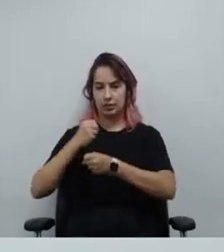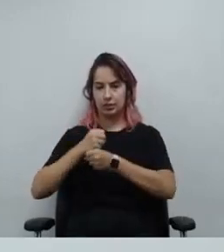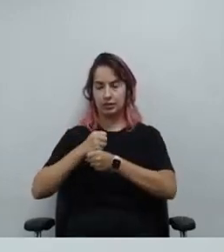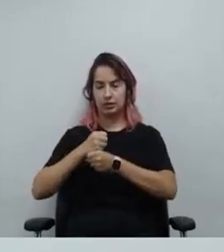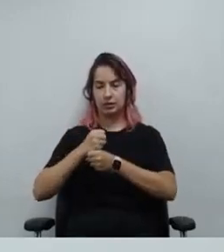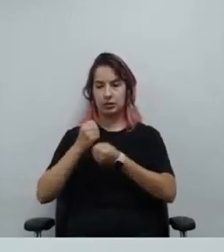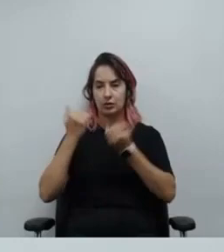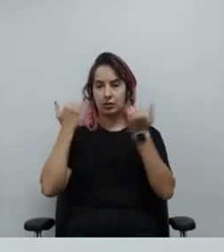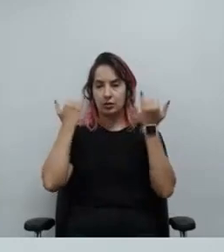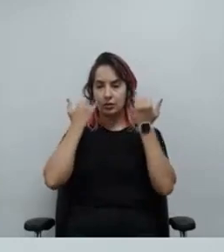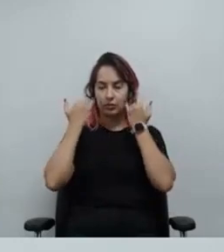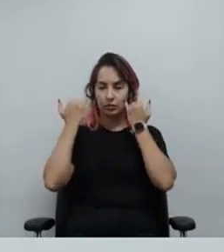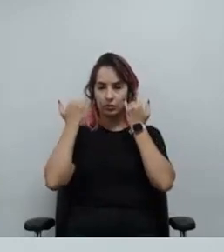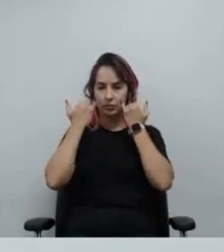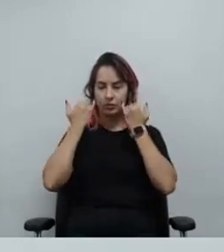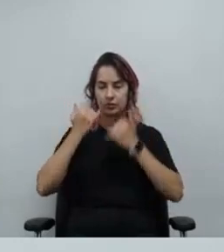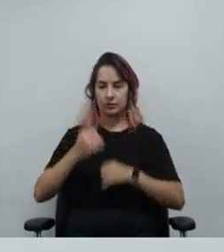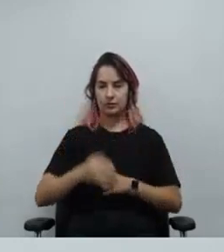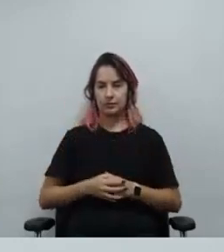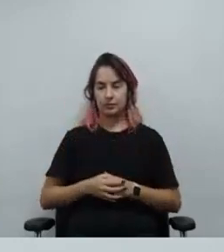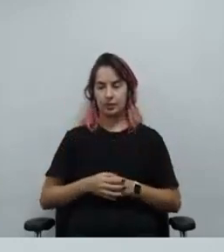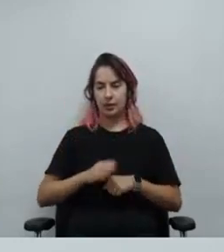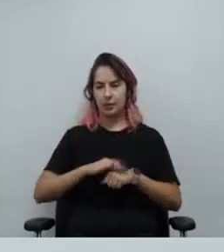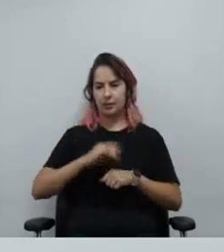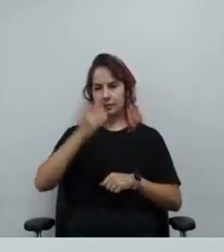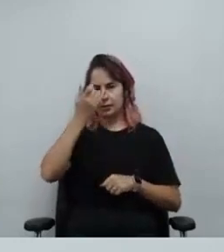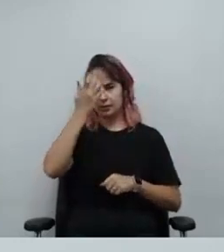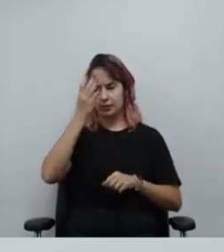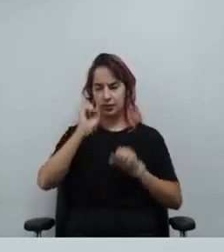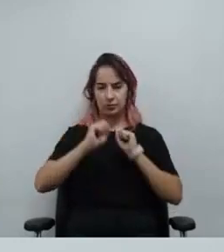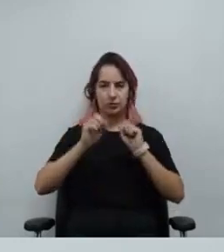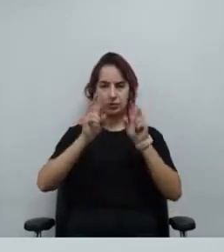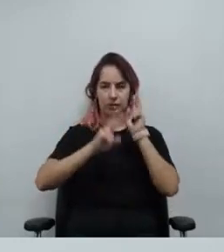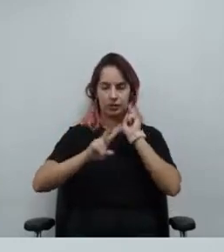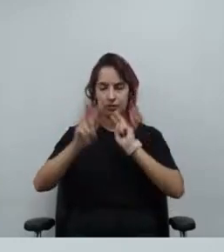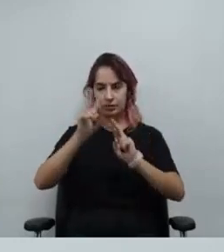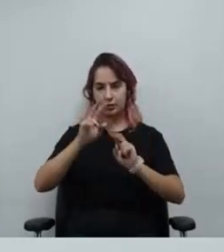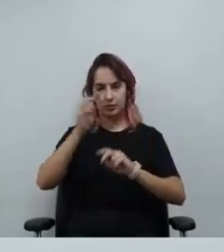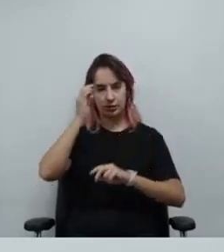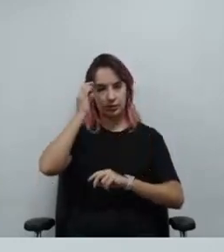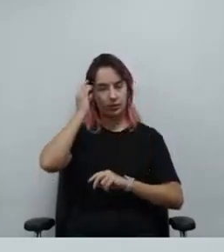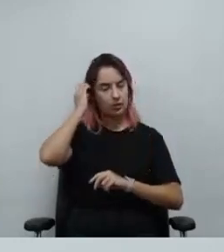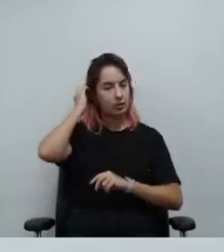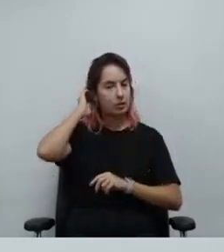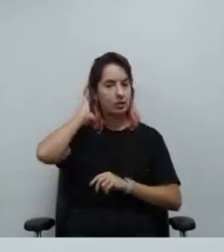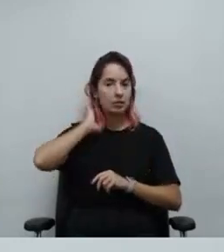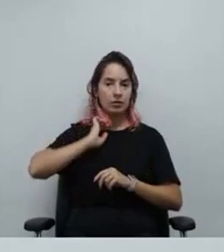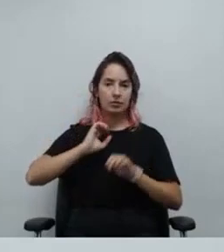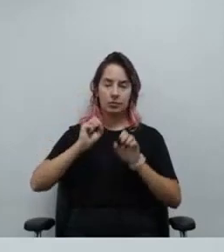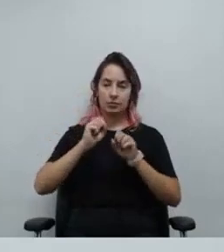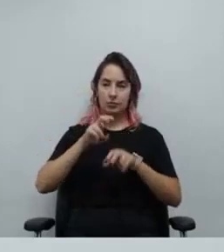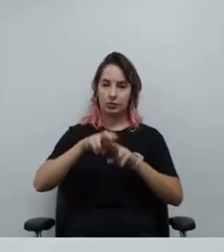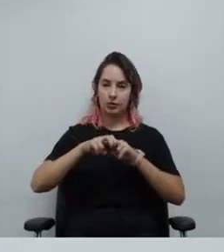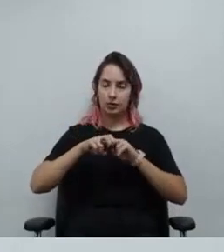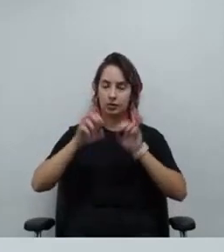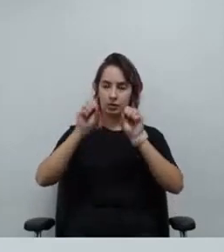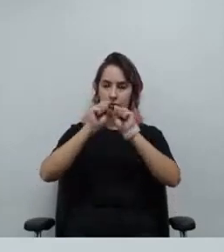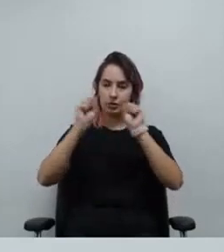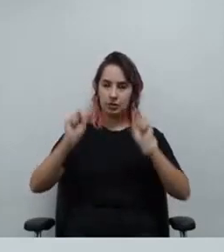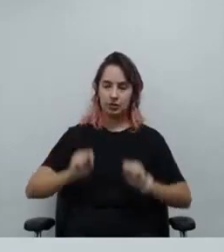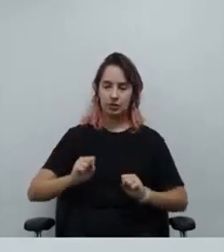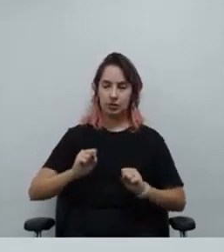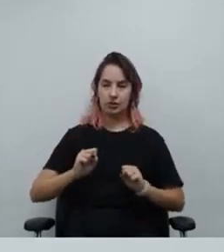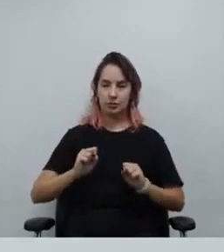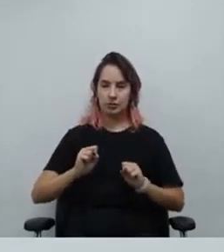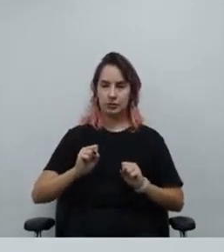mais com maior facilidade de visualização por conta dos sistemas eletrônicos, né? Então, o BI